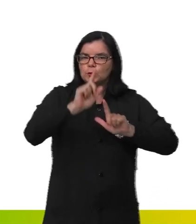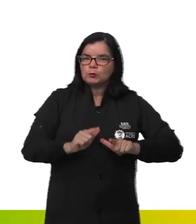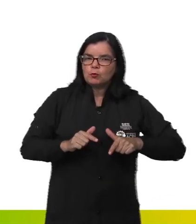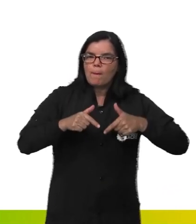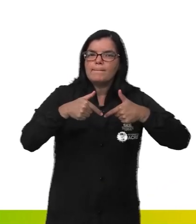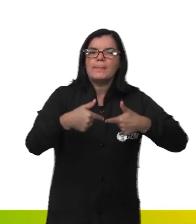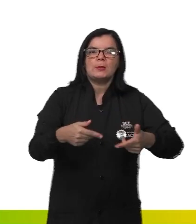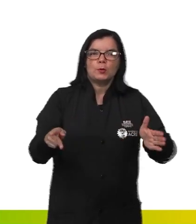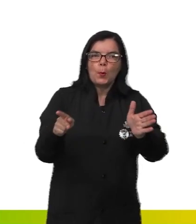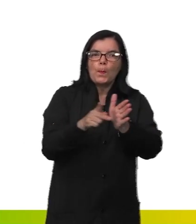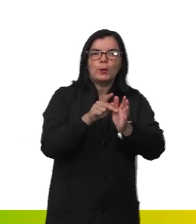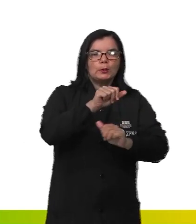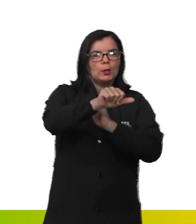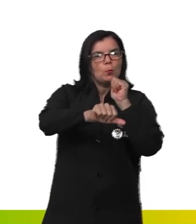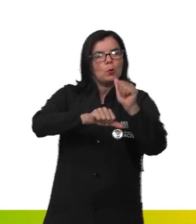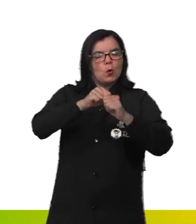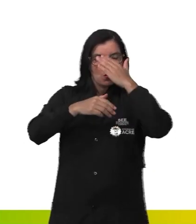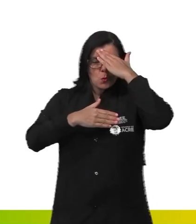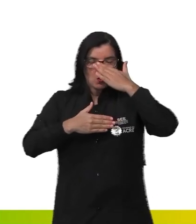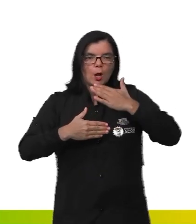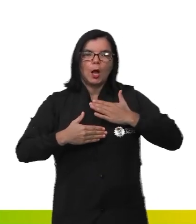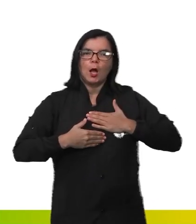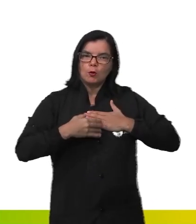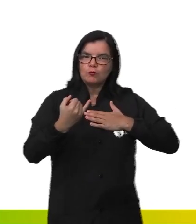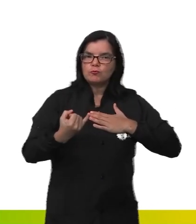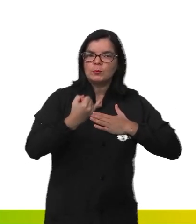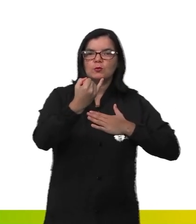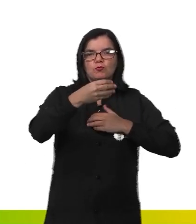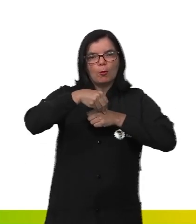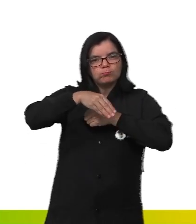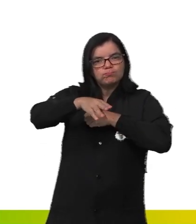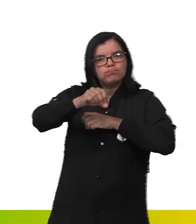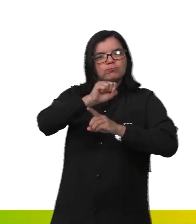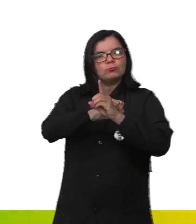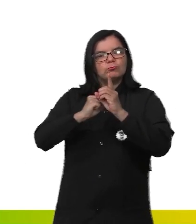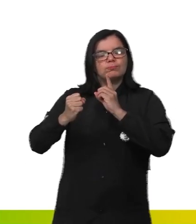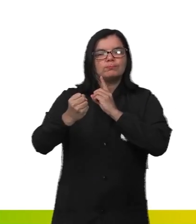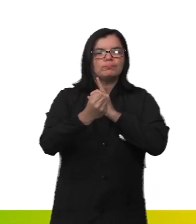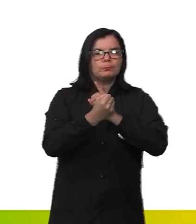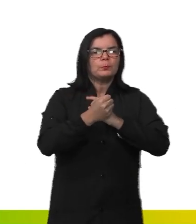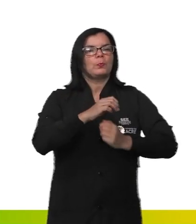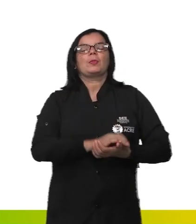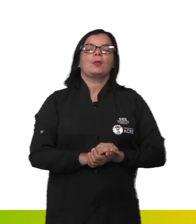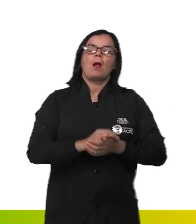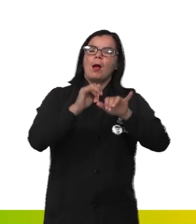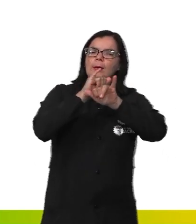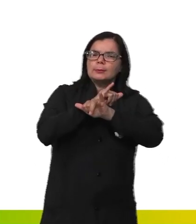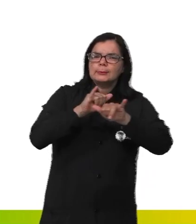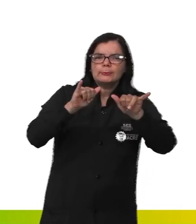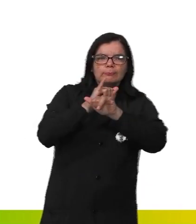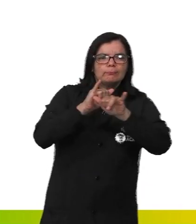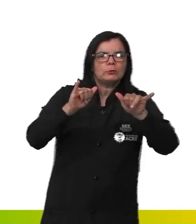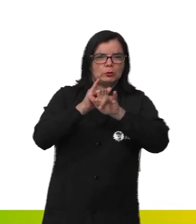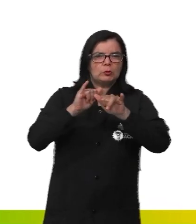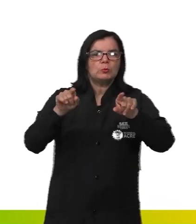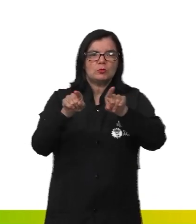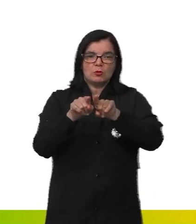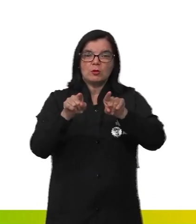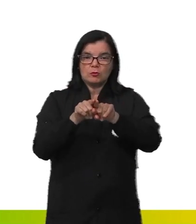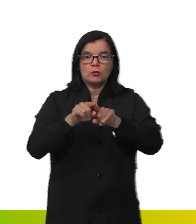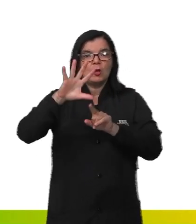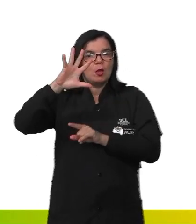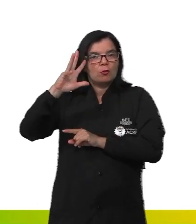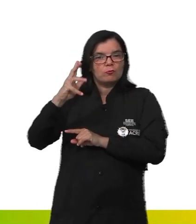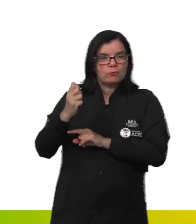luta e pertencimento, transformando o corpo em um canal de mediação sociocultural. As manifestações culturais de matriz